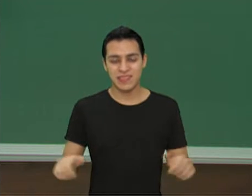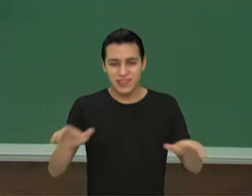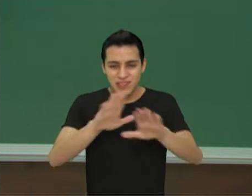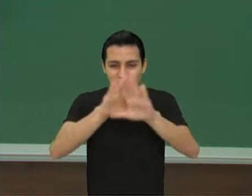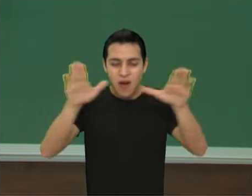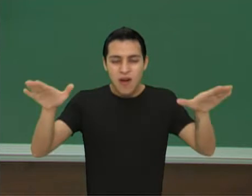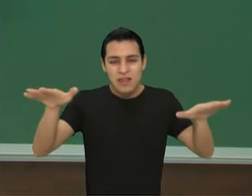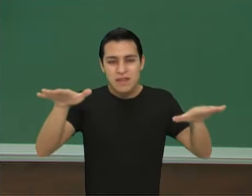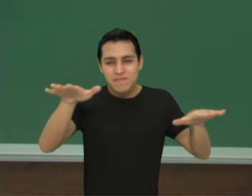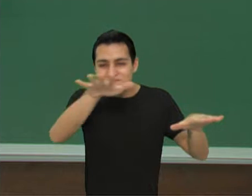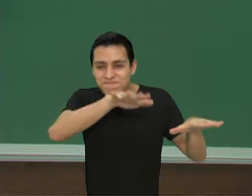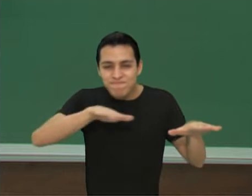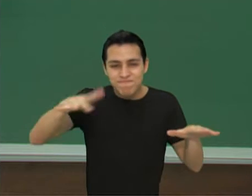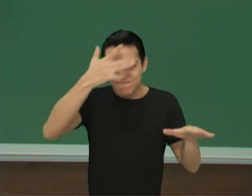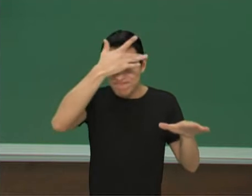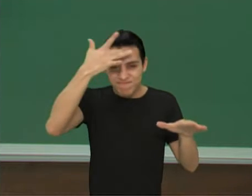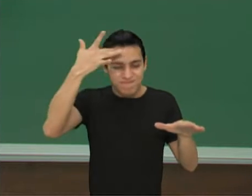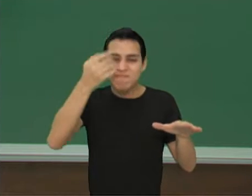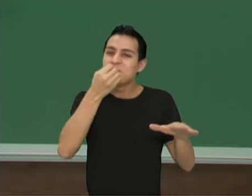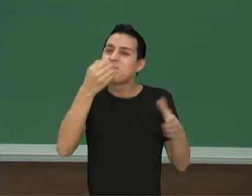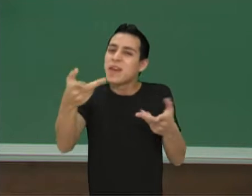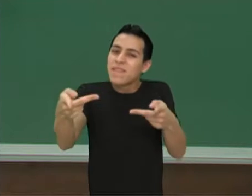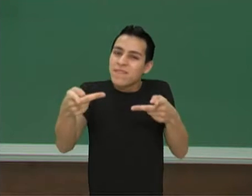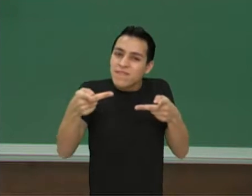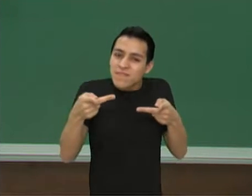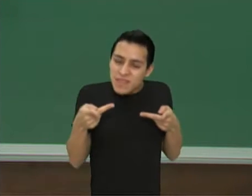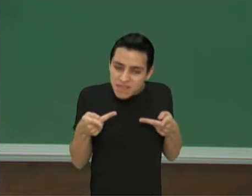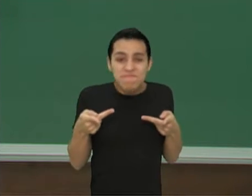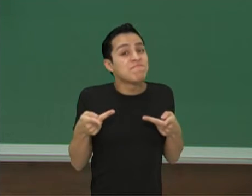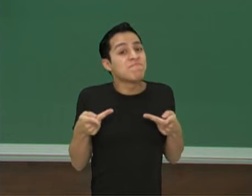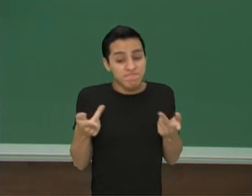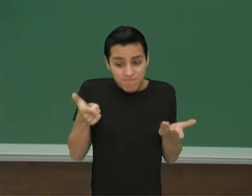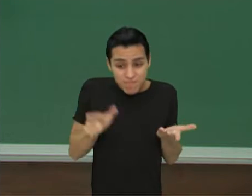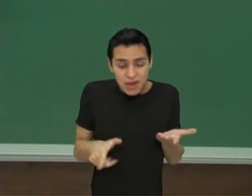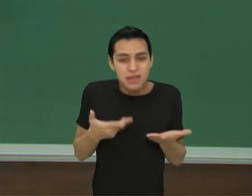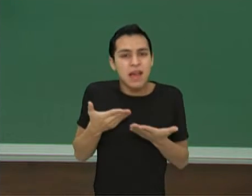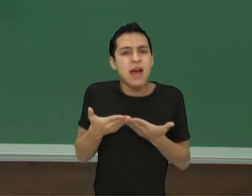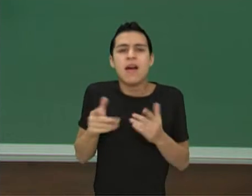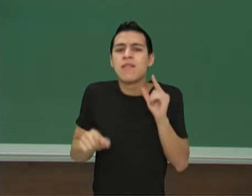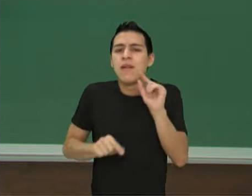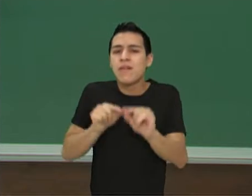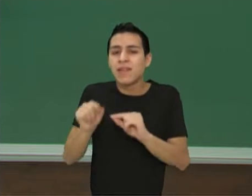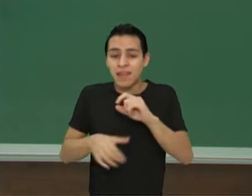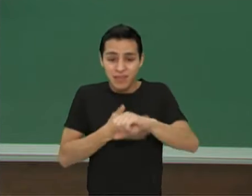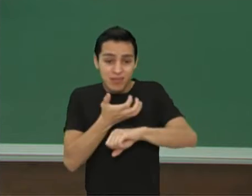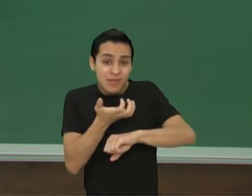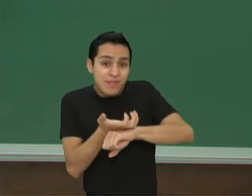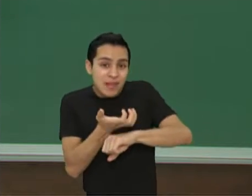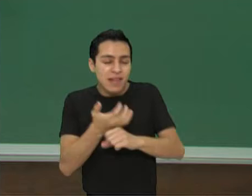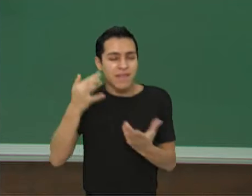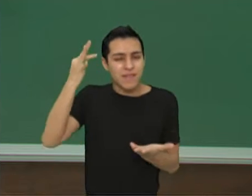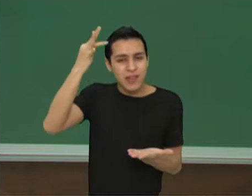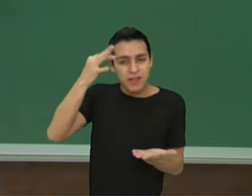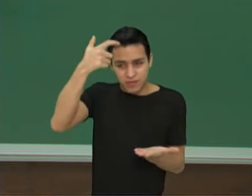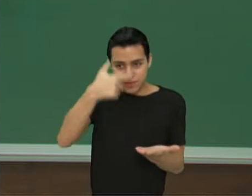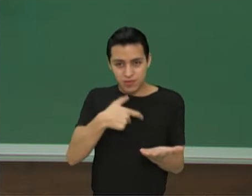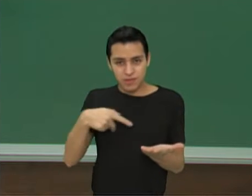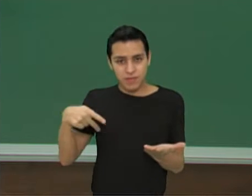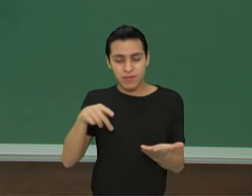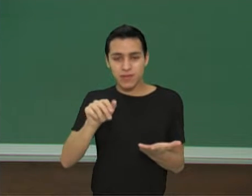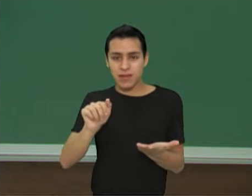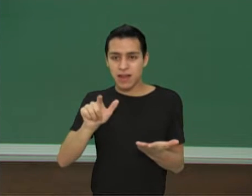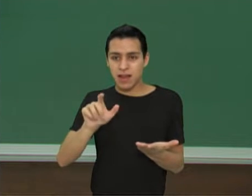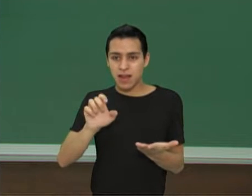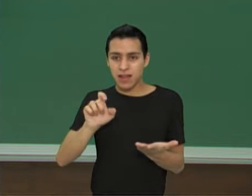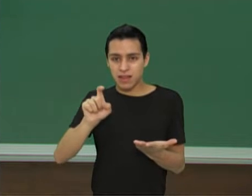Olá, pessoas! Bem-vindos e bem-vindas a mais uma aula de filosofia, né? Eu sou o professor Alexandre